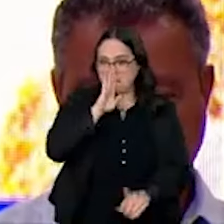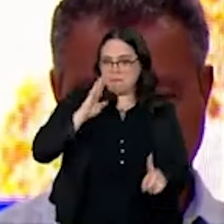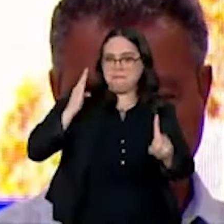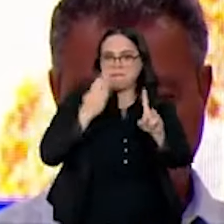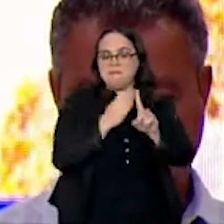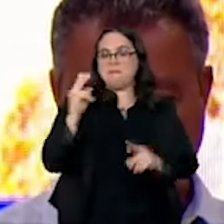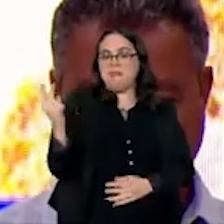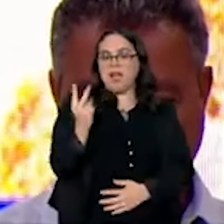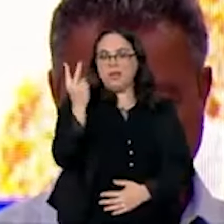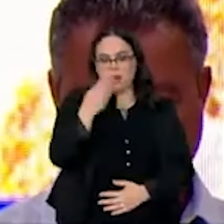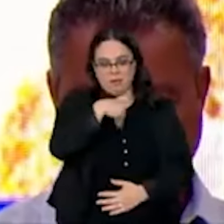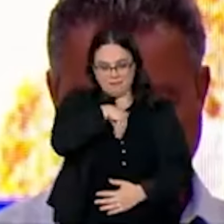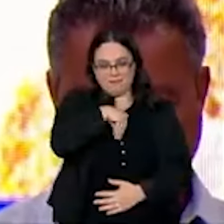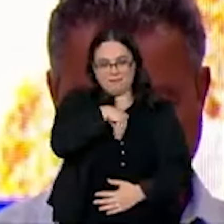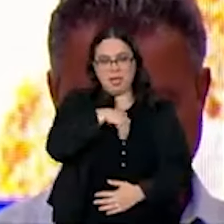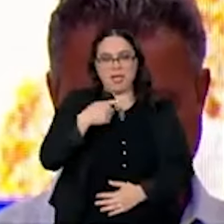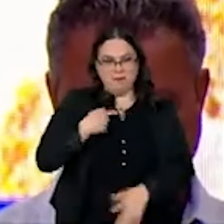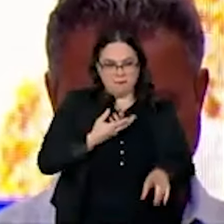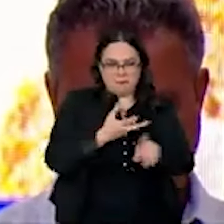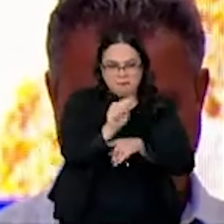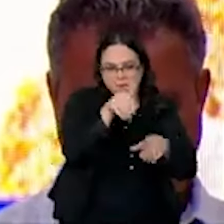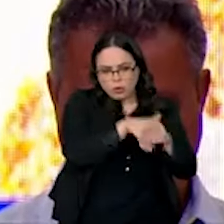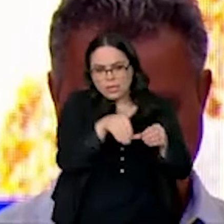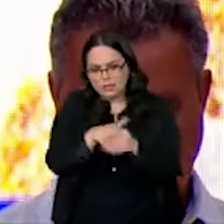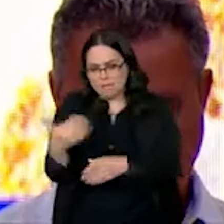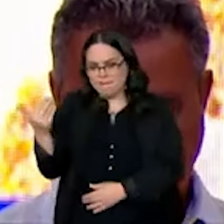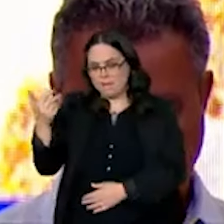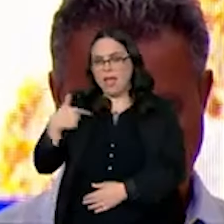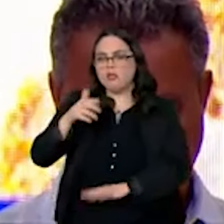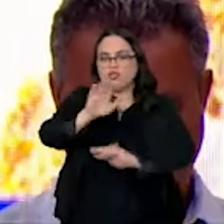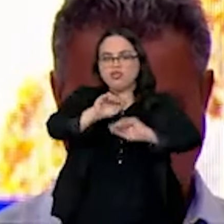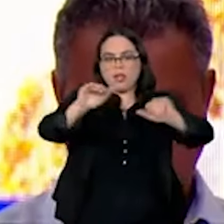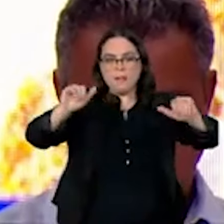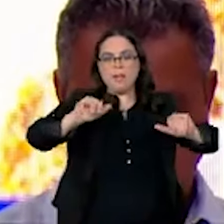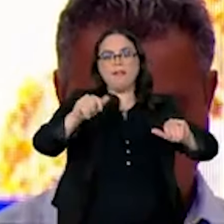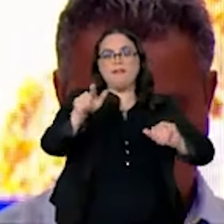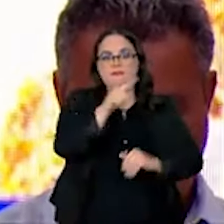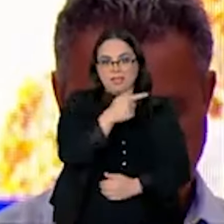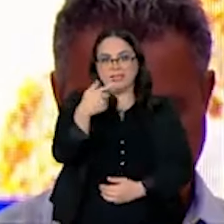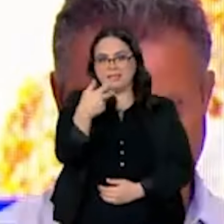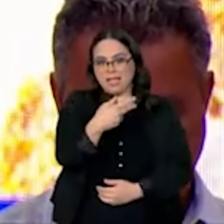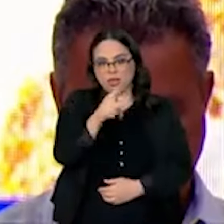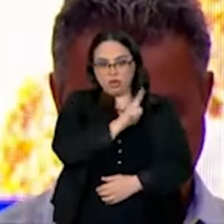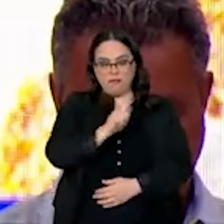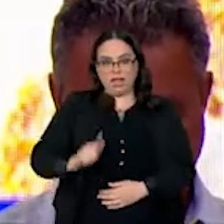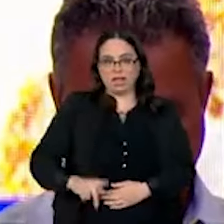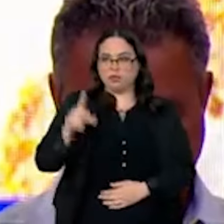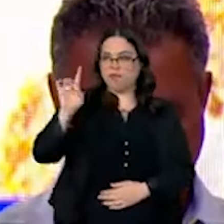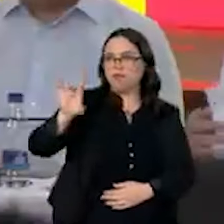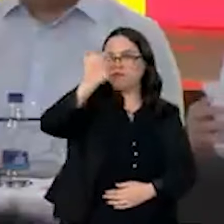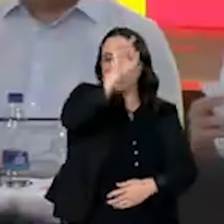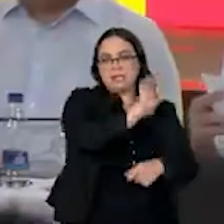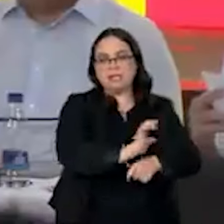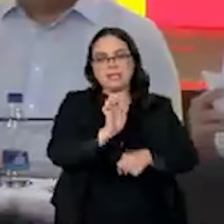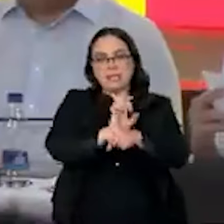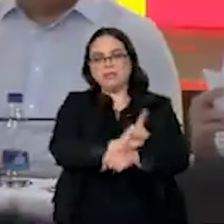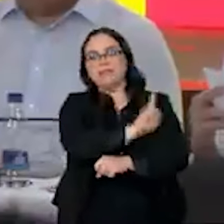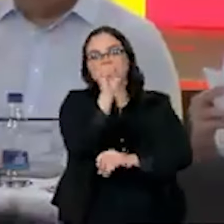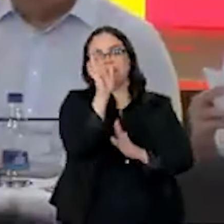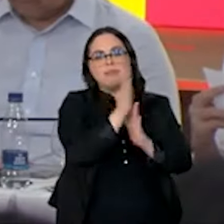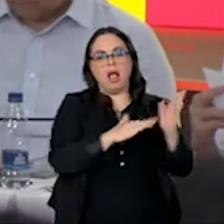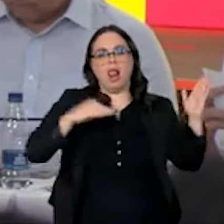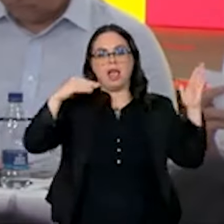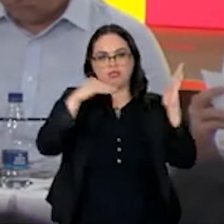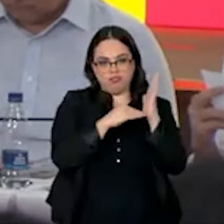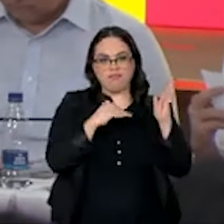princípio. Por isso, quando eu ganhei as eleições, eu chamei os 27 governadores de estado lá no Palácio do